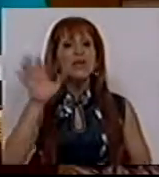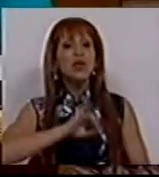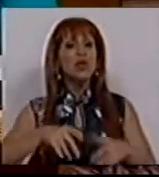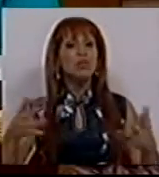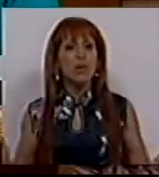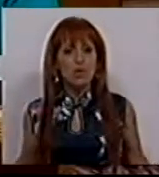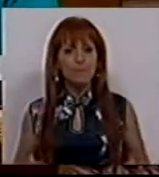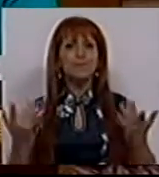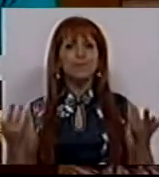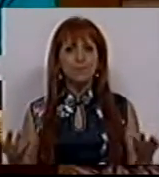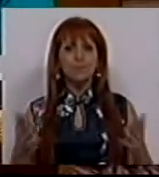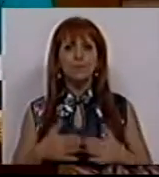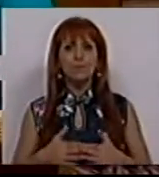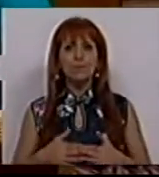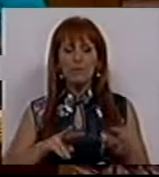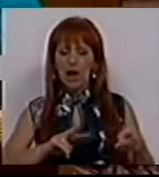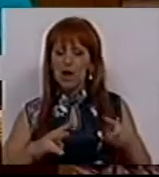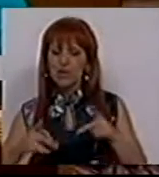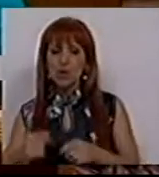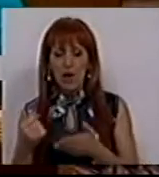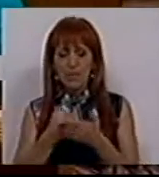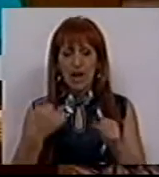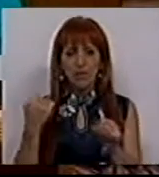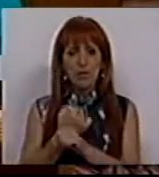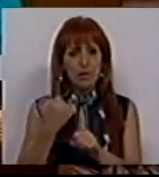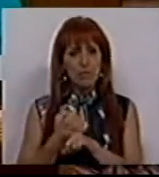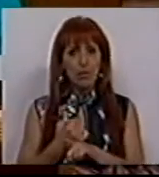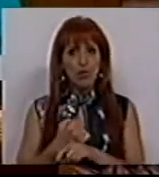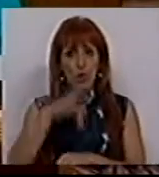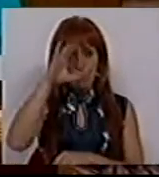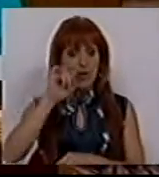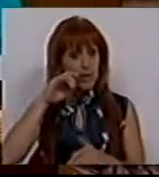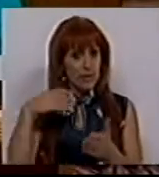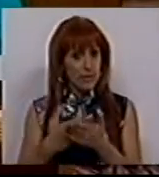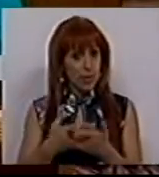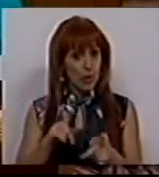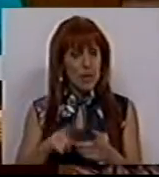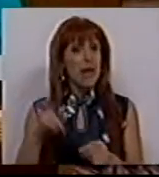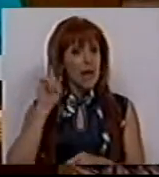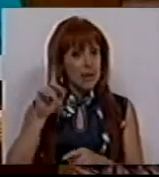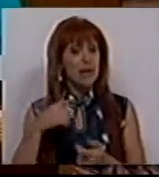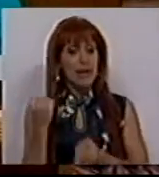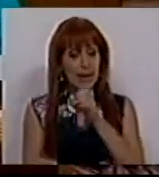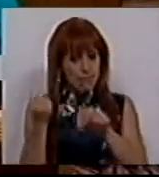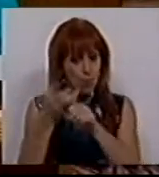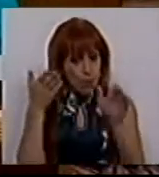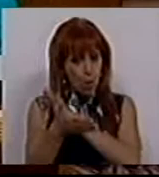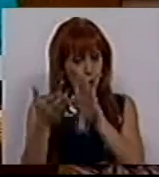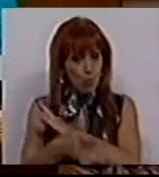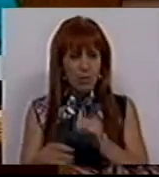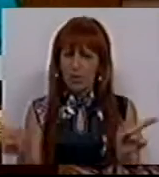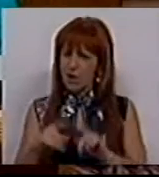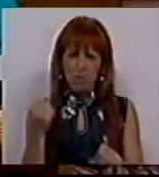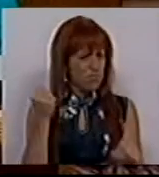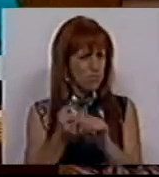e senhores deputados, as alterações no mercado de trabalho, que o governo garantiu serem essenciais para criar emprego,